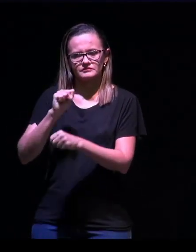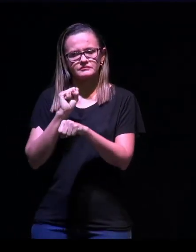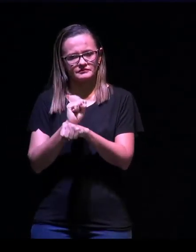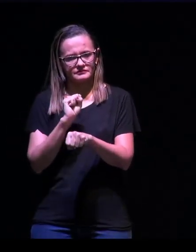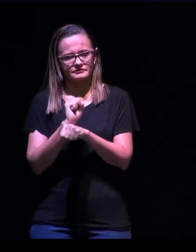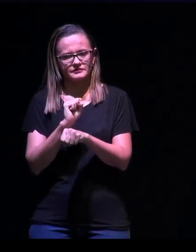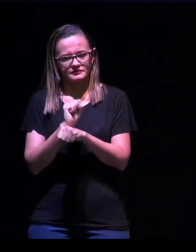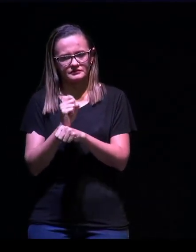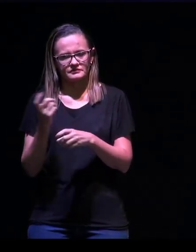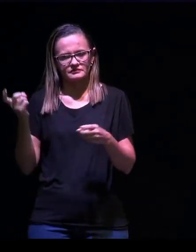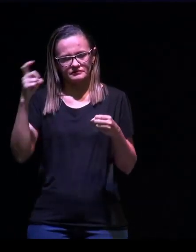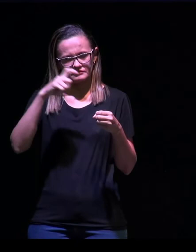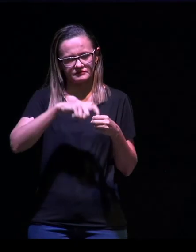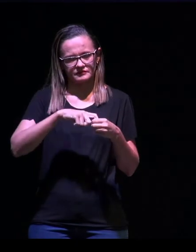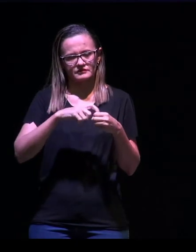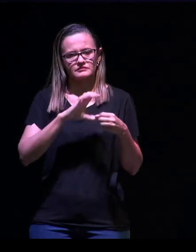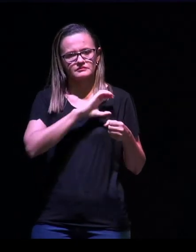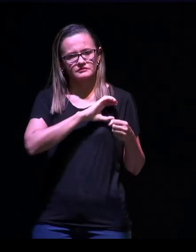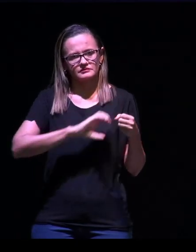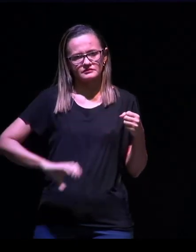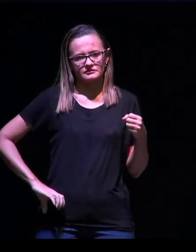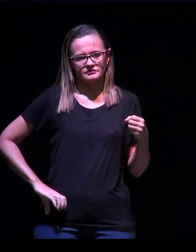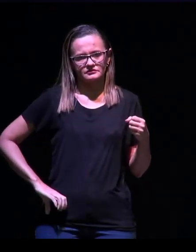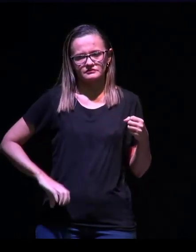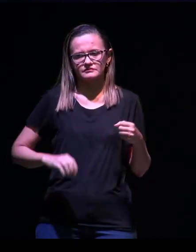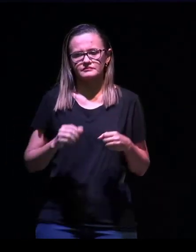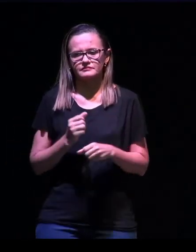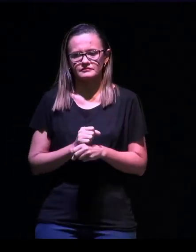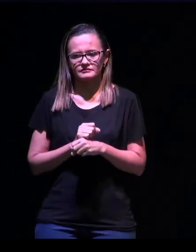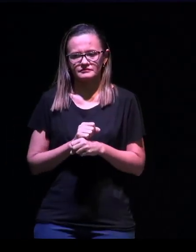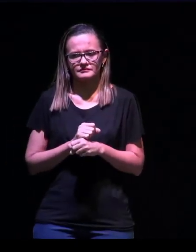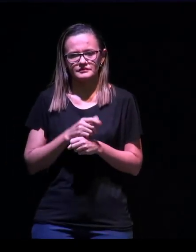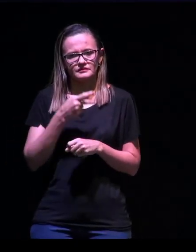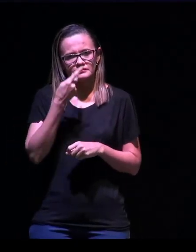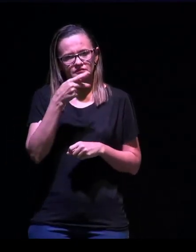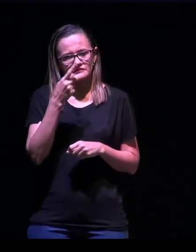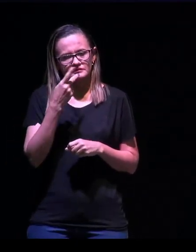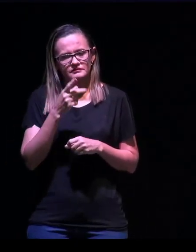A Bíblia dizia, se vocês não falarem, as pedras clamarão.